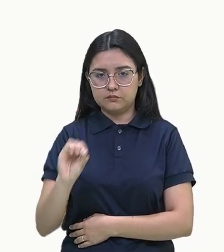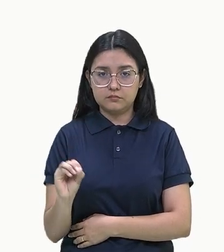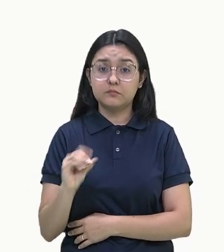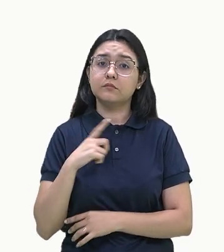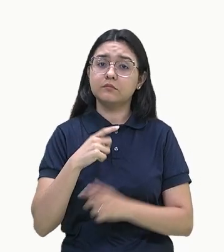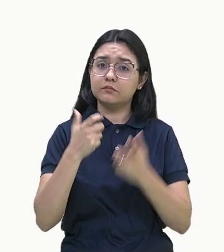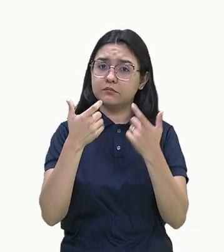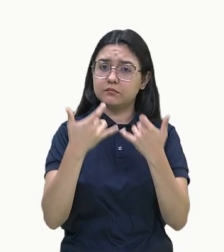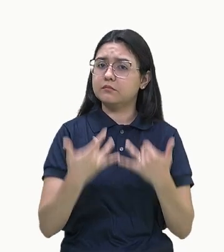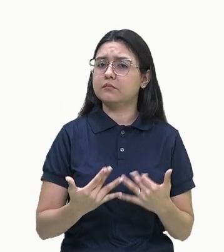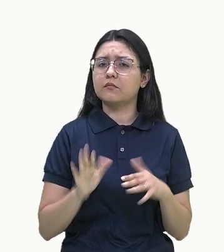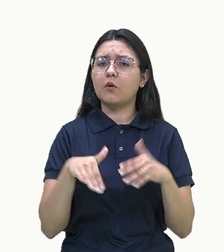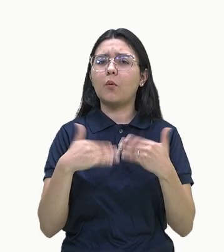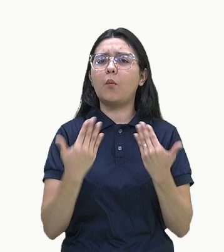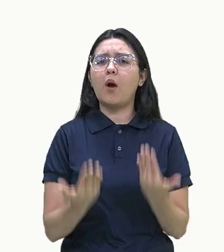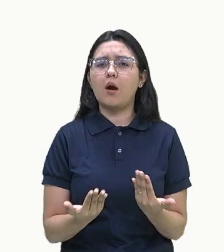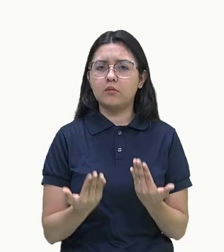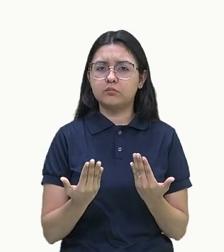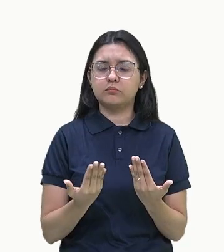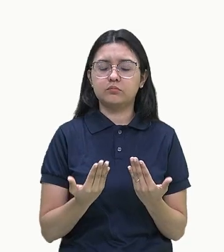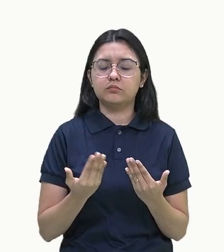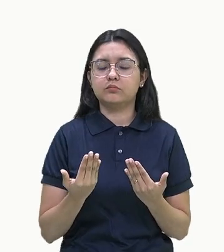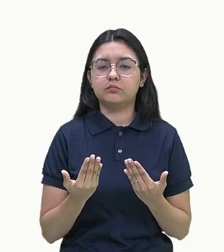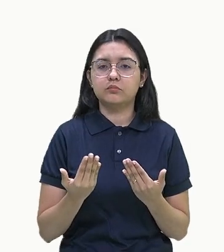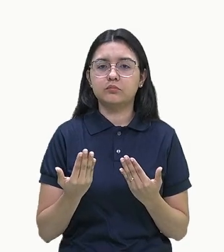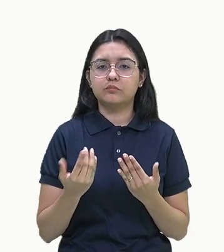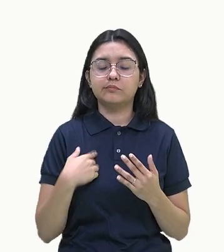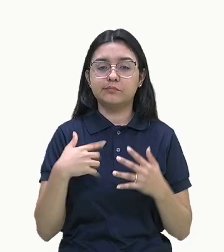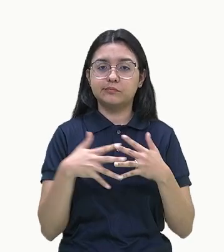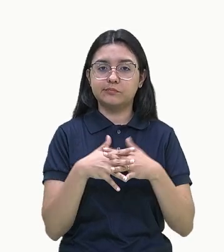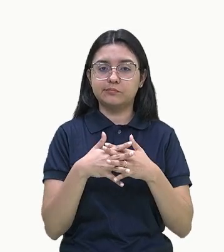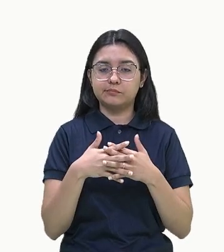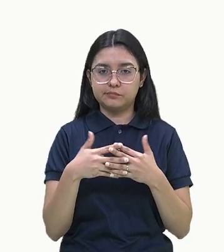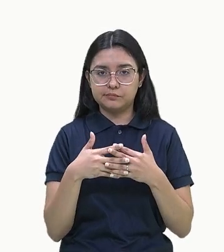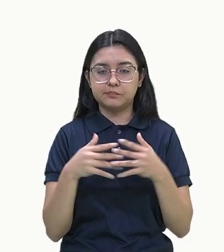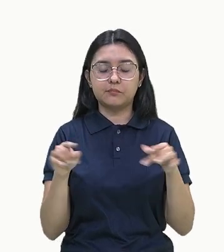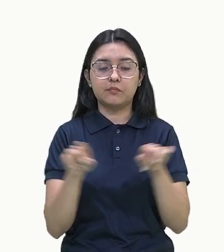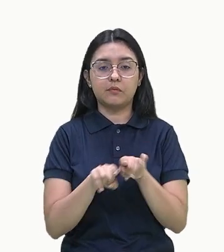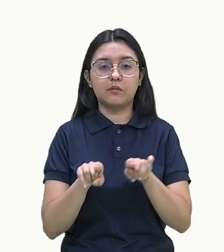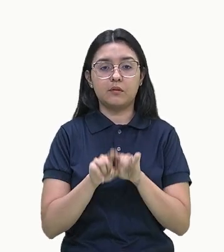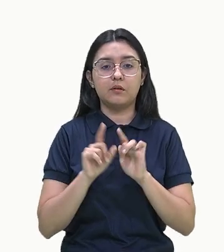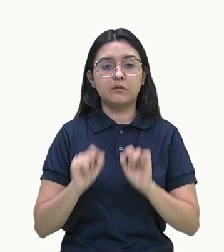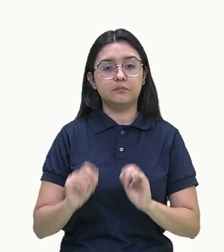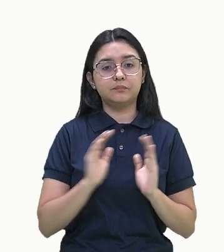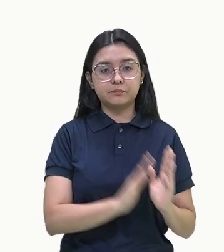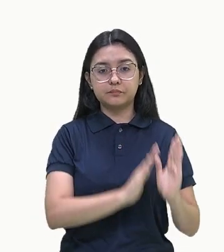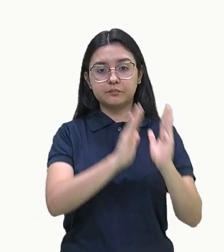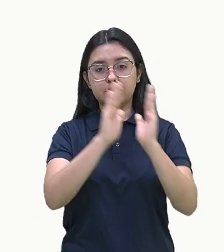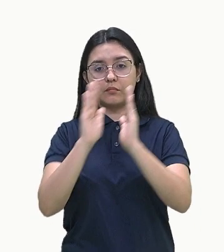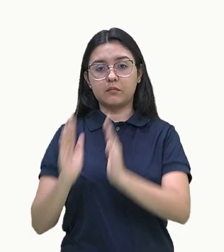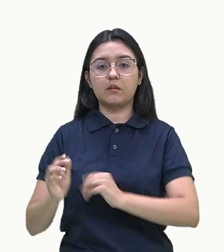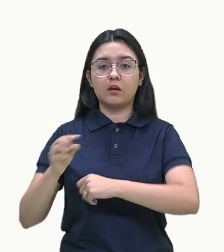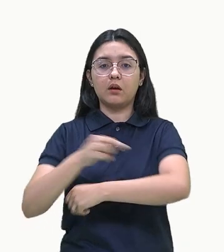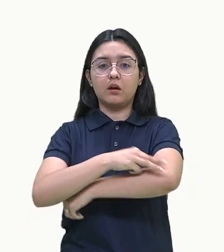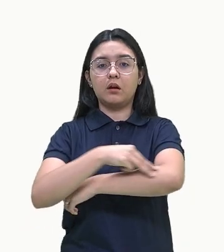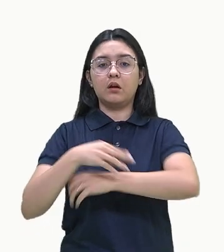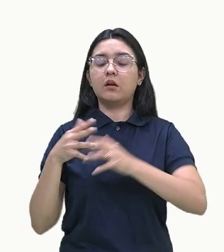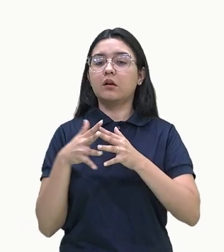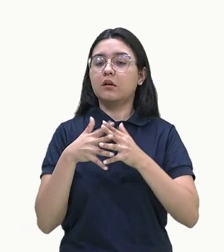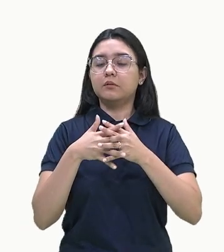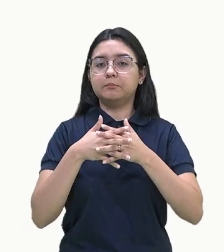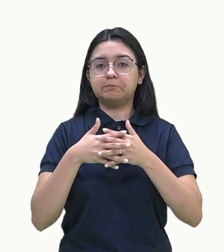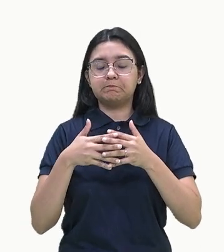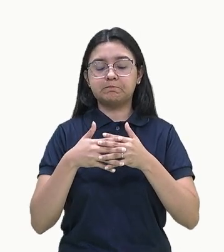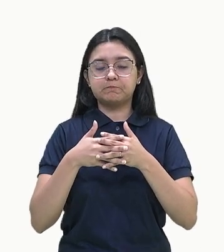estriado esquelético são encontrados, né? O tecido muscular estriado cardíaco, o